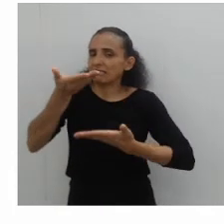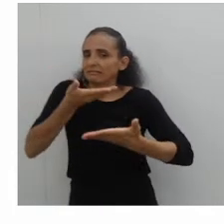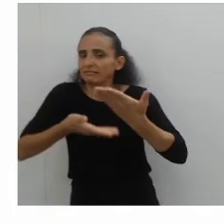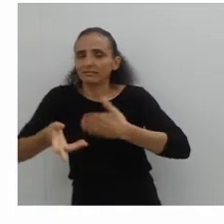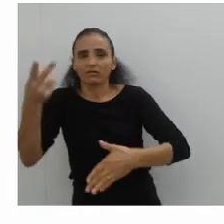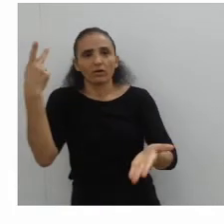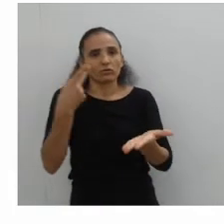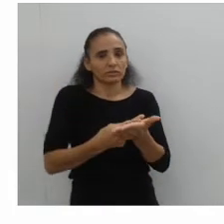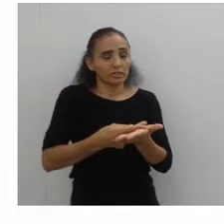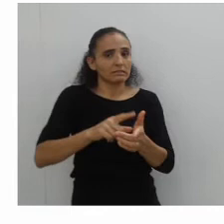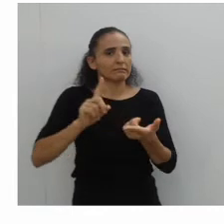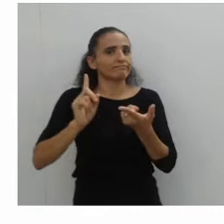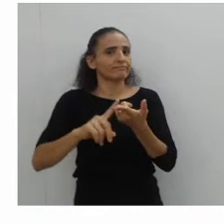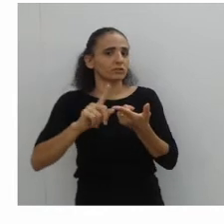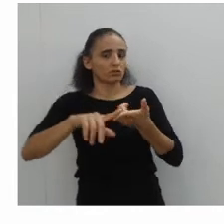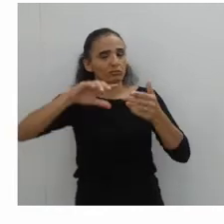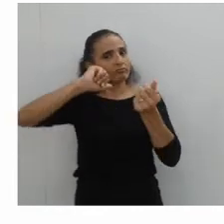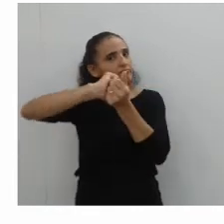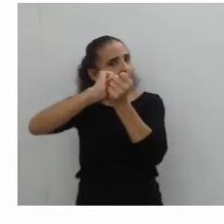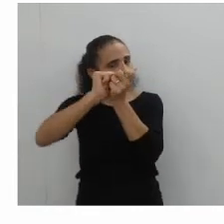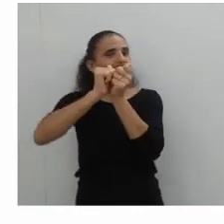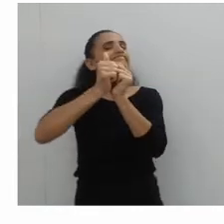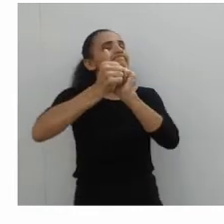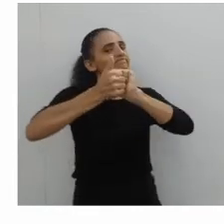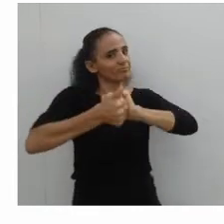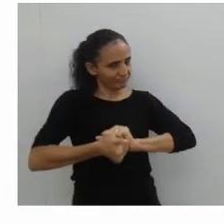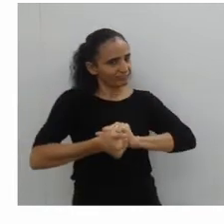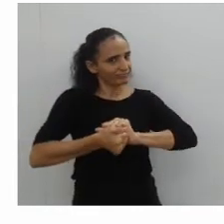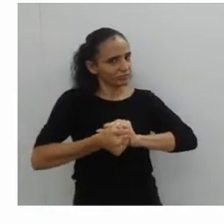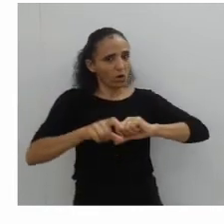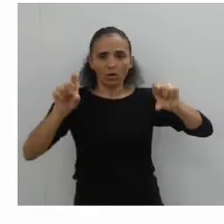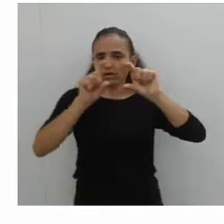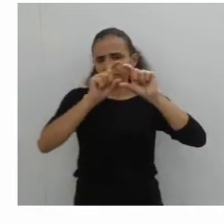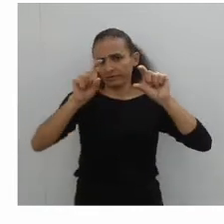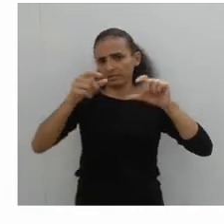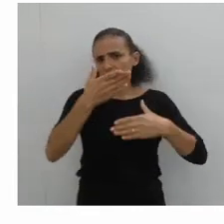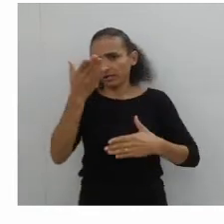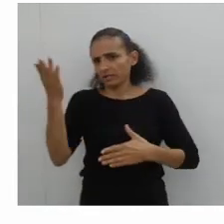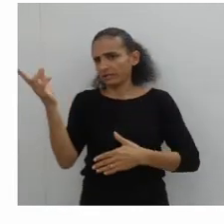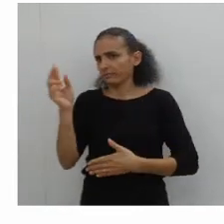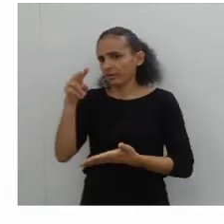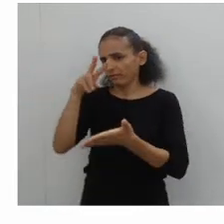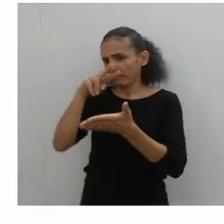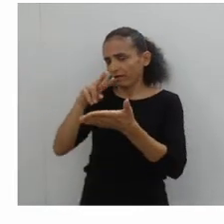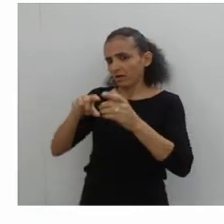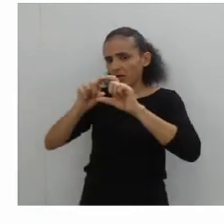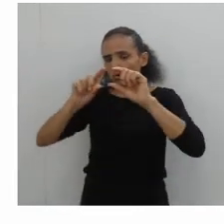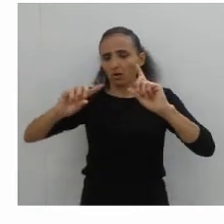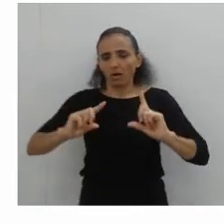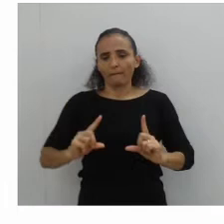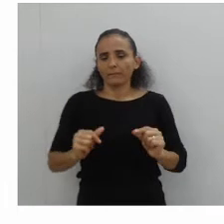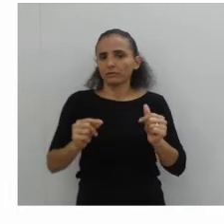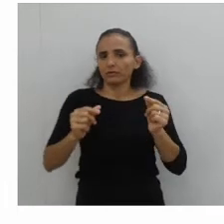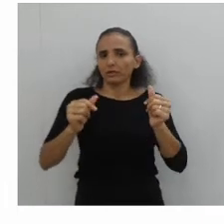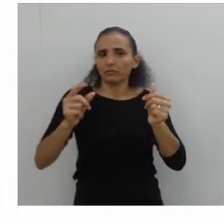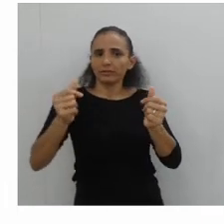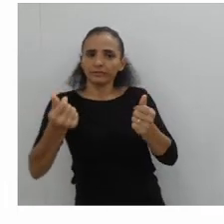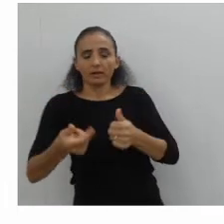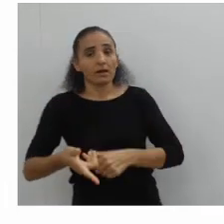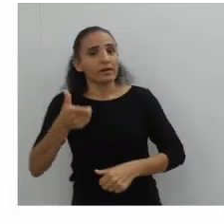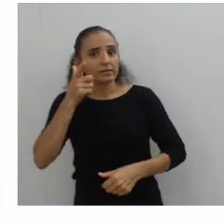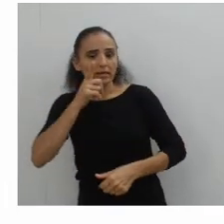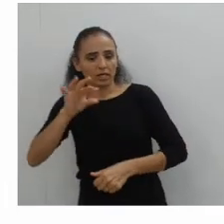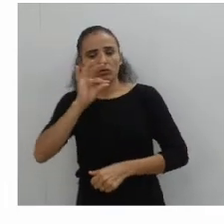acontece no esporte, tá bom? Então, olha, a frase está aí na tela. No capitalismo, uma pessoa que é bem